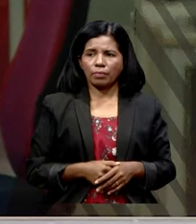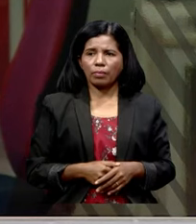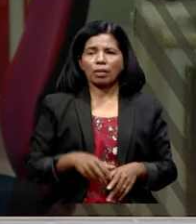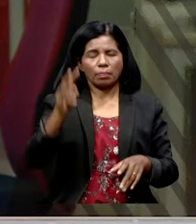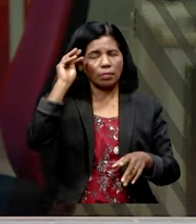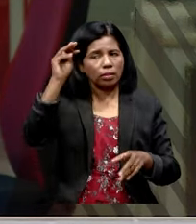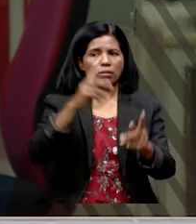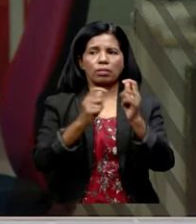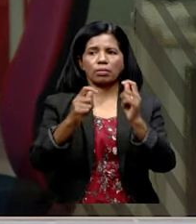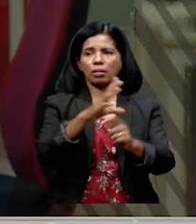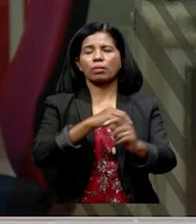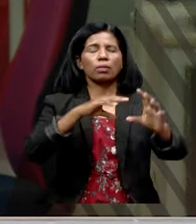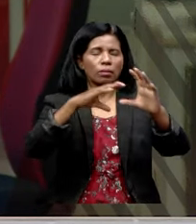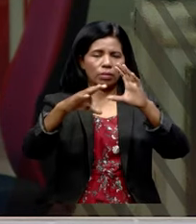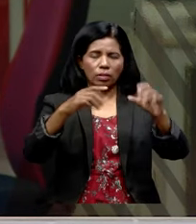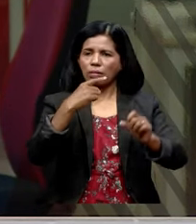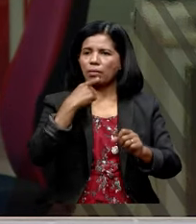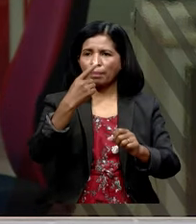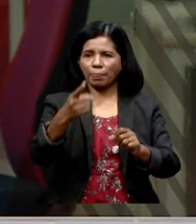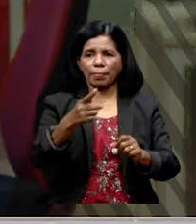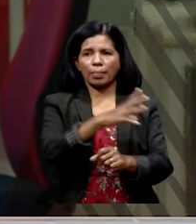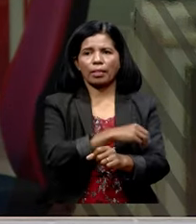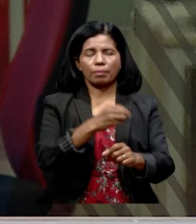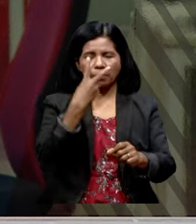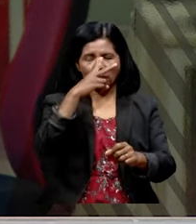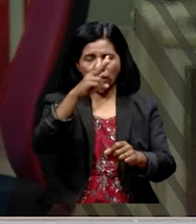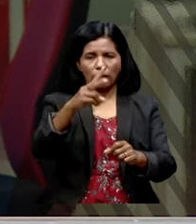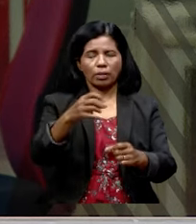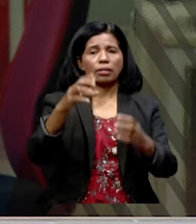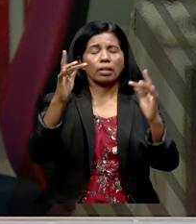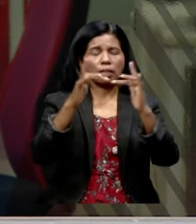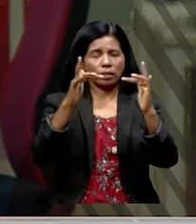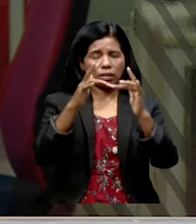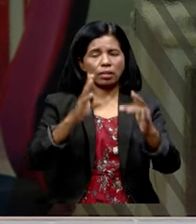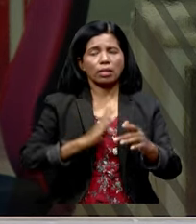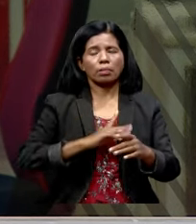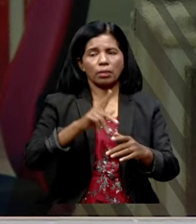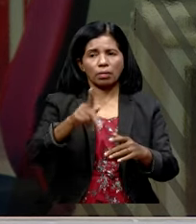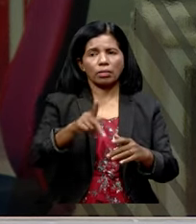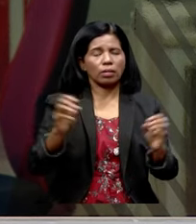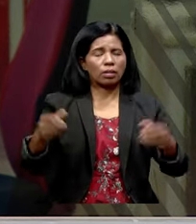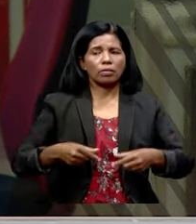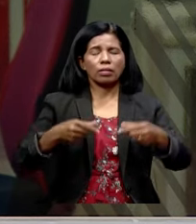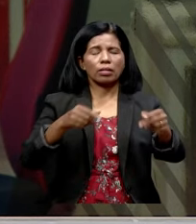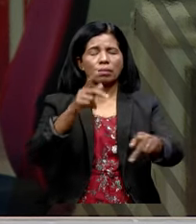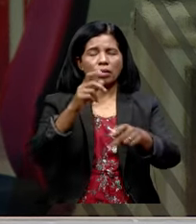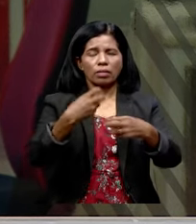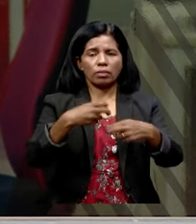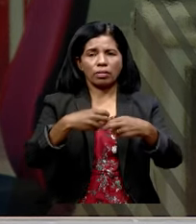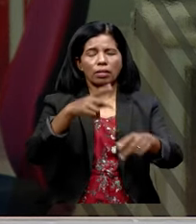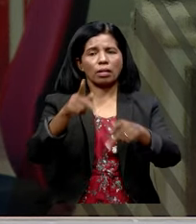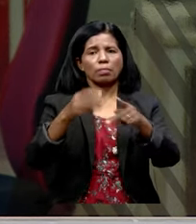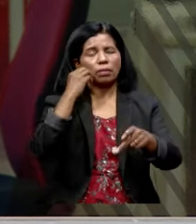Ministro do Transporte e da Comunicação afirma instalação cabo submarino fibra ótica e abebono se lá foi impacto da comunidade na Berla